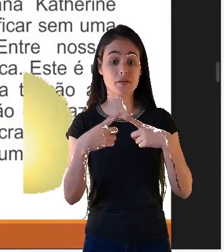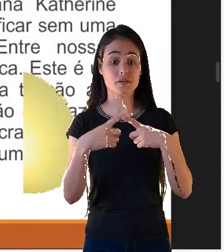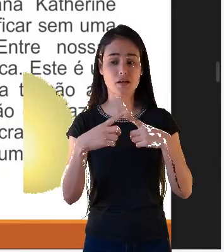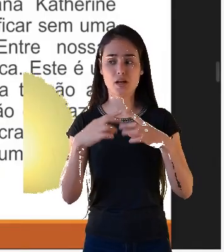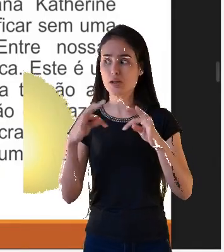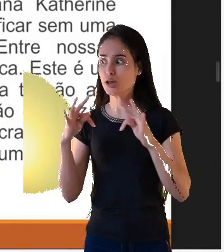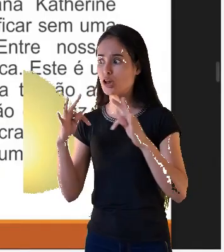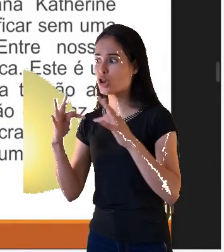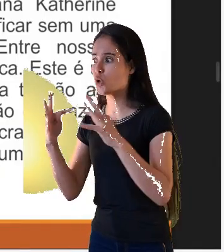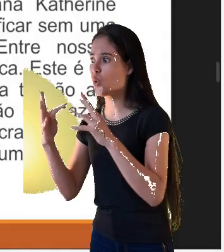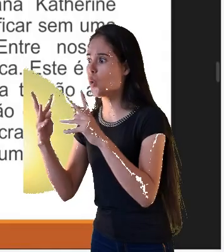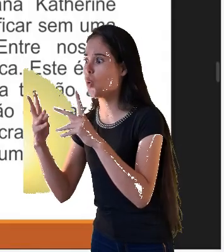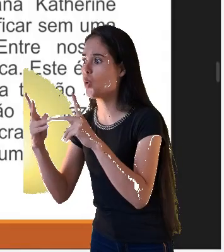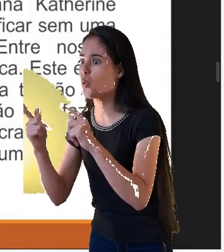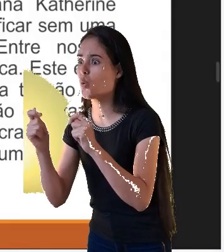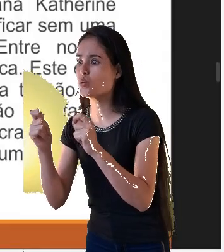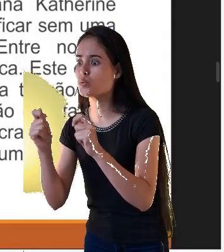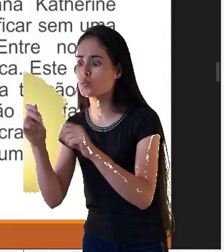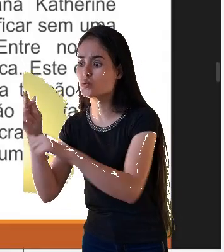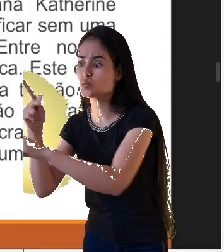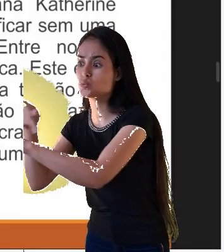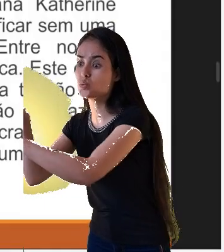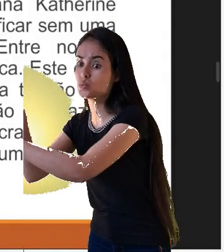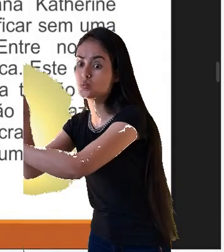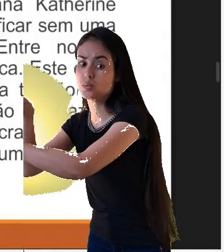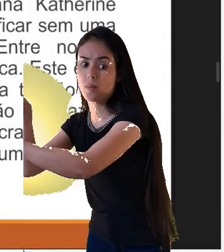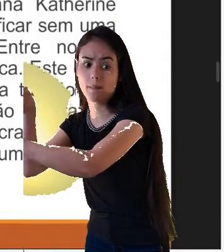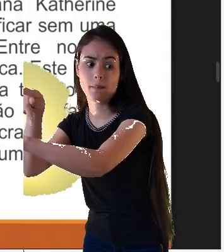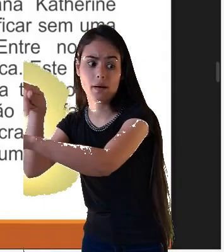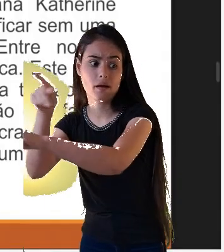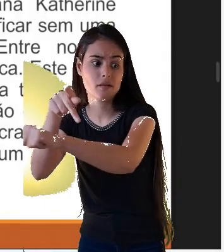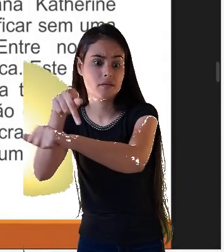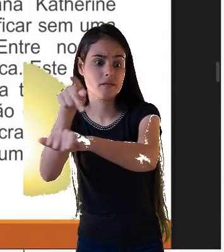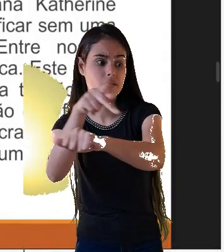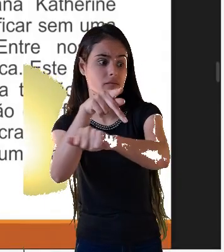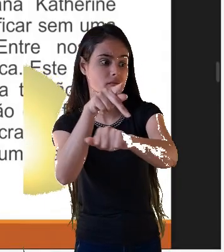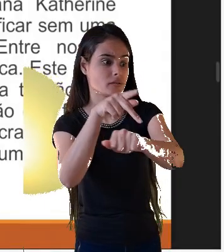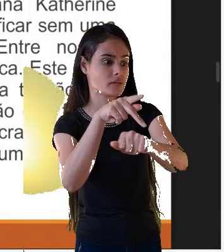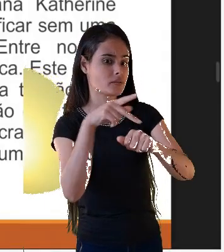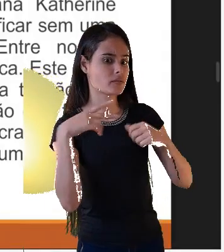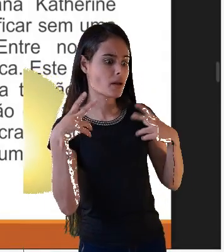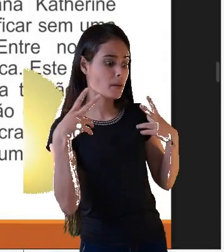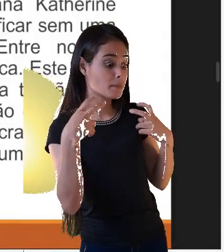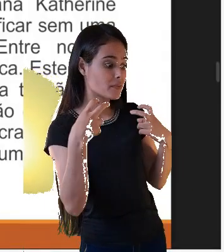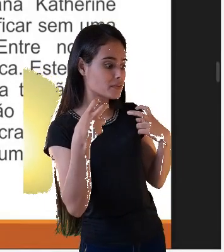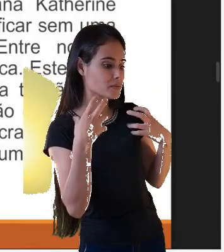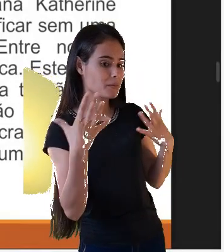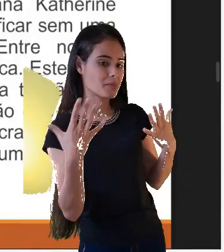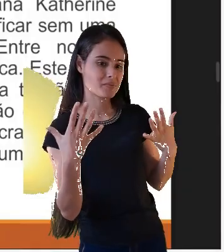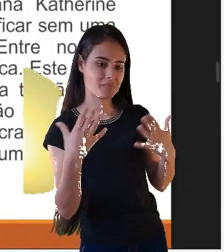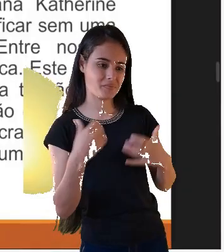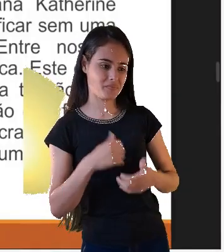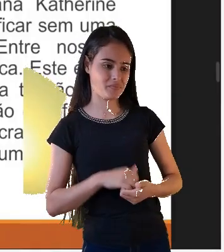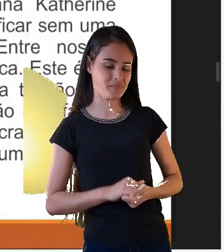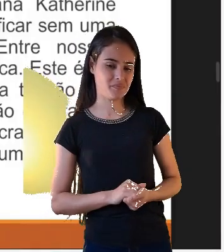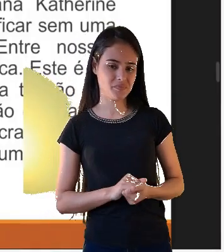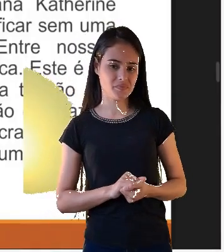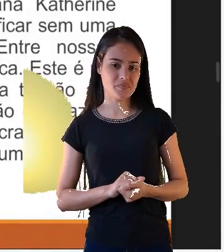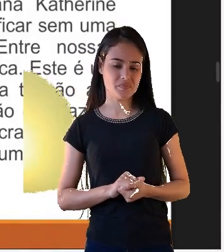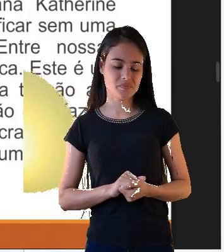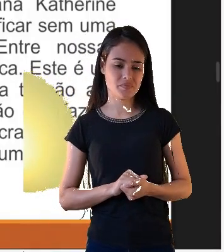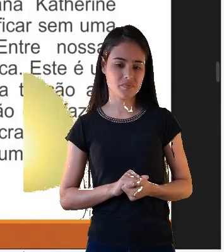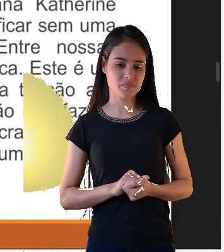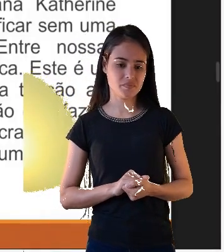porque esse caso teve muita visibilidade. E porque, lógico, era uma